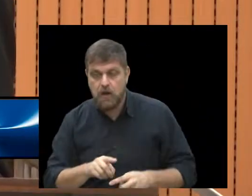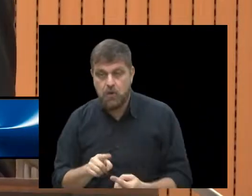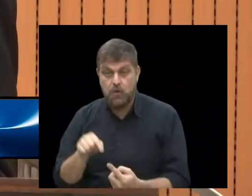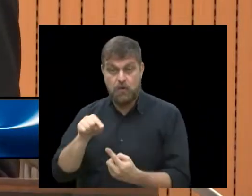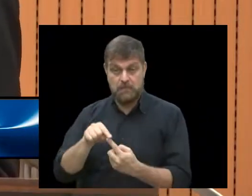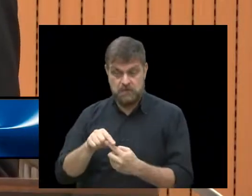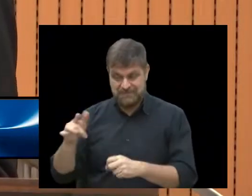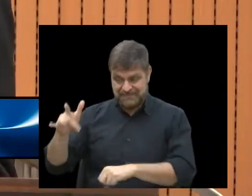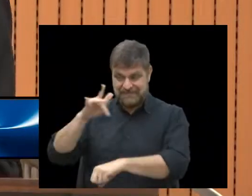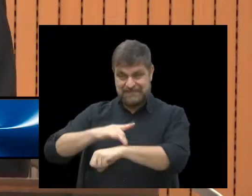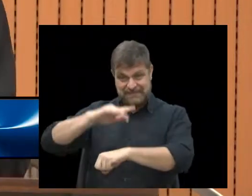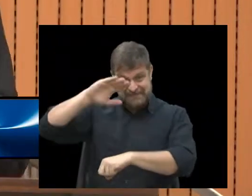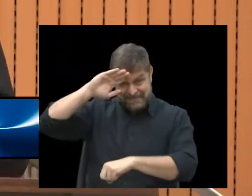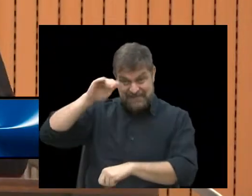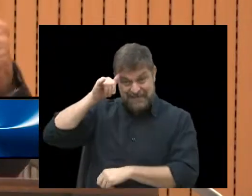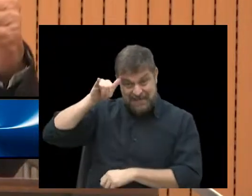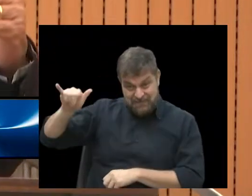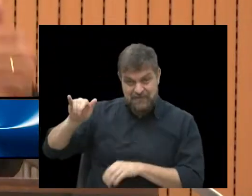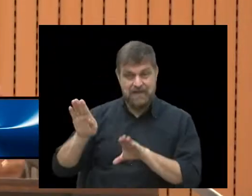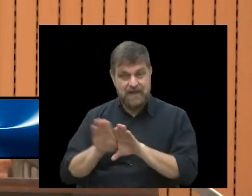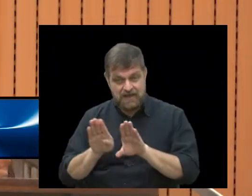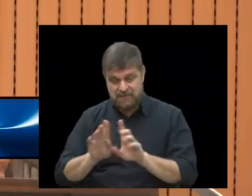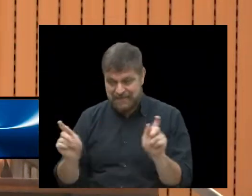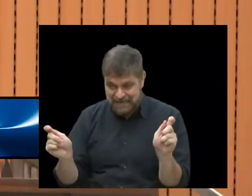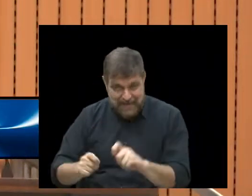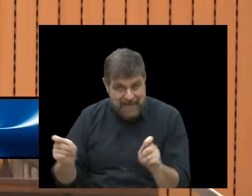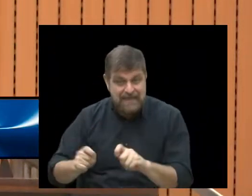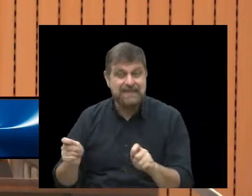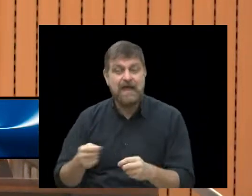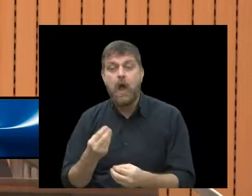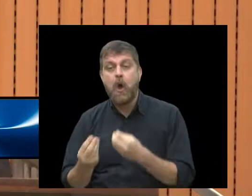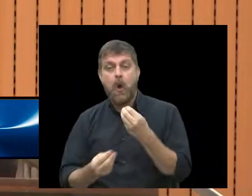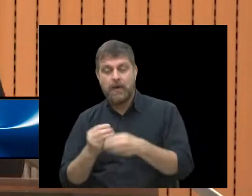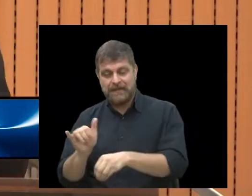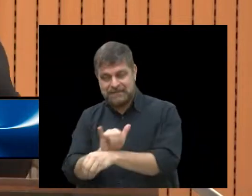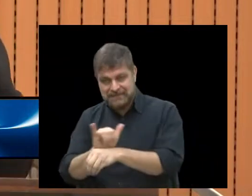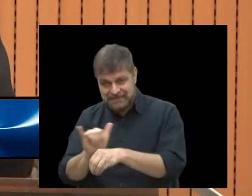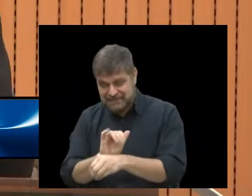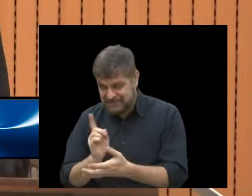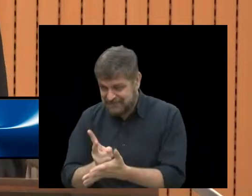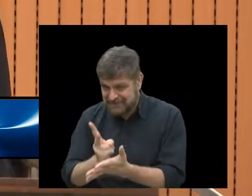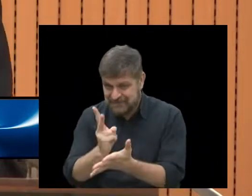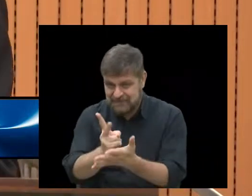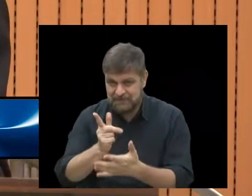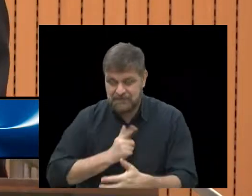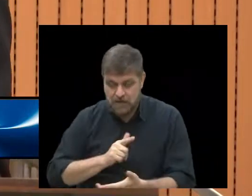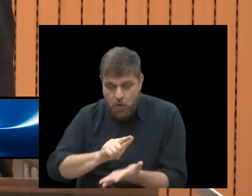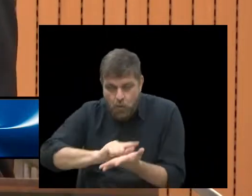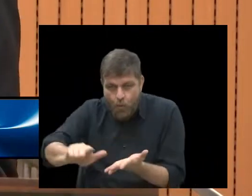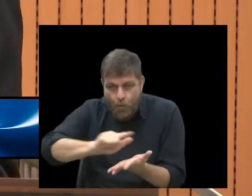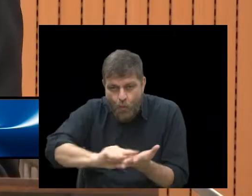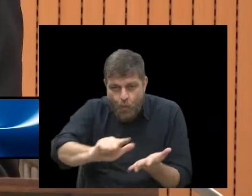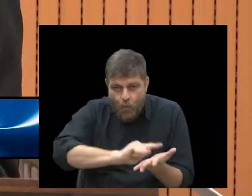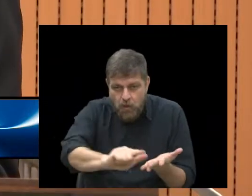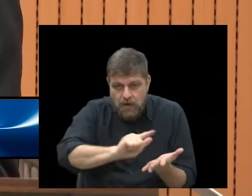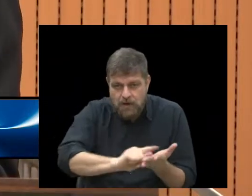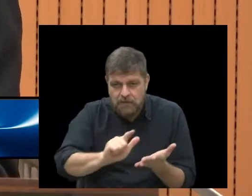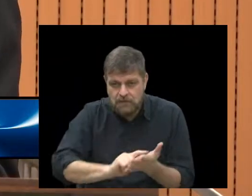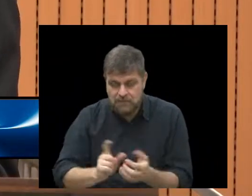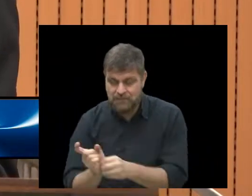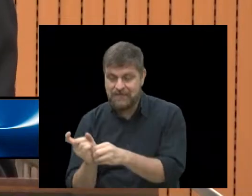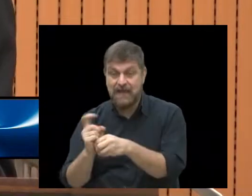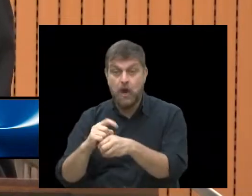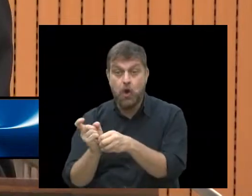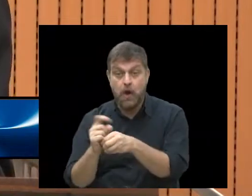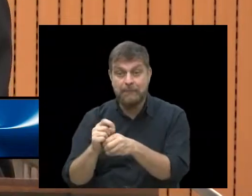da dengue e você também pode prevenir, sempre trazendo limpinho, essa epidemia